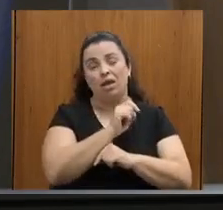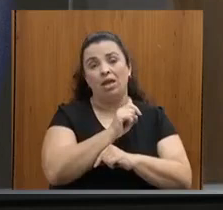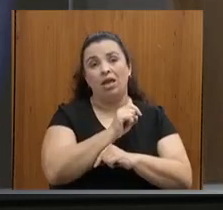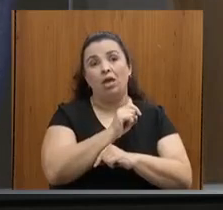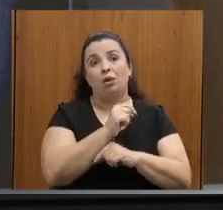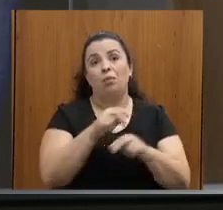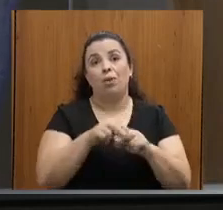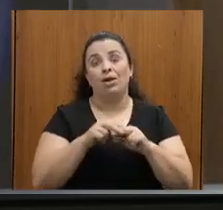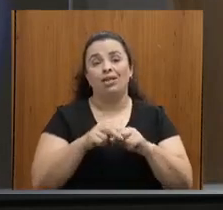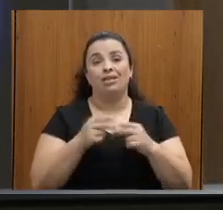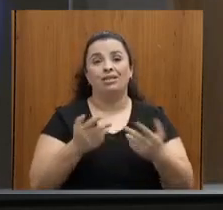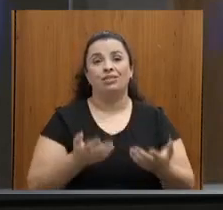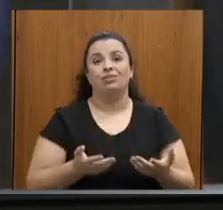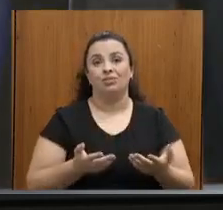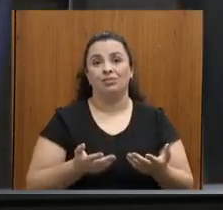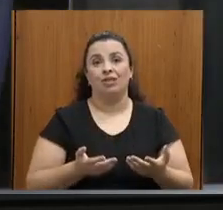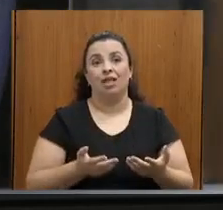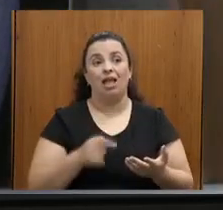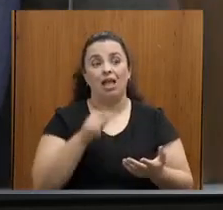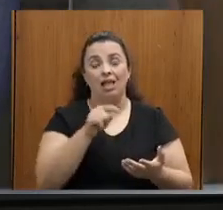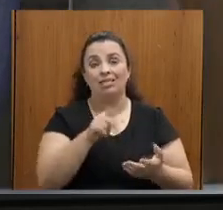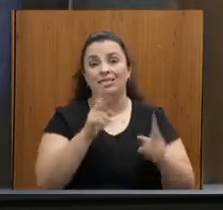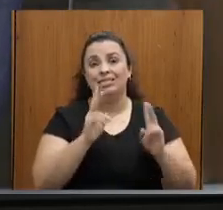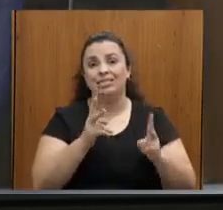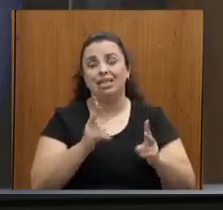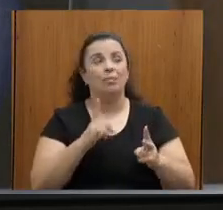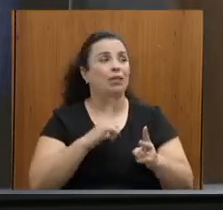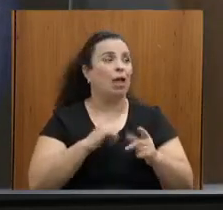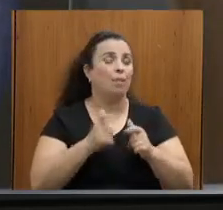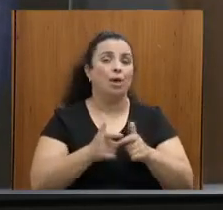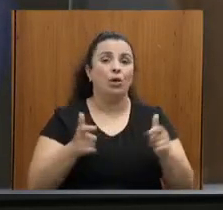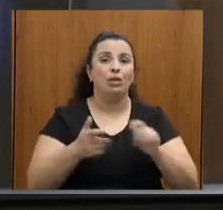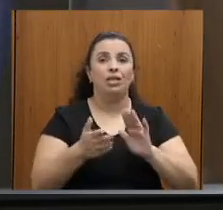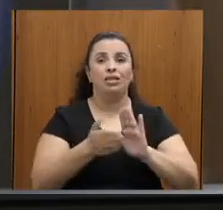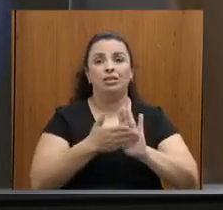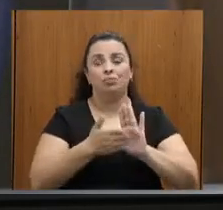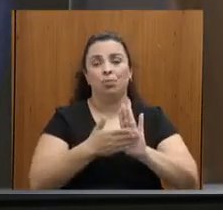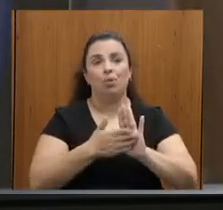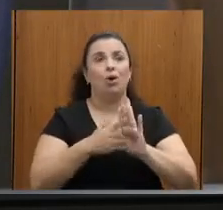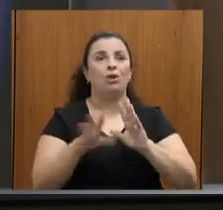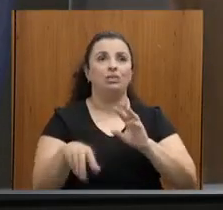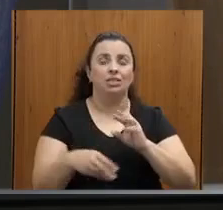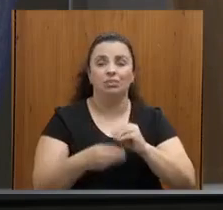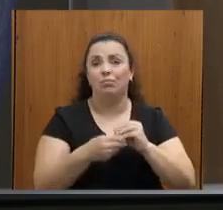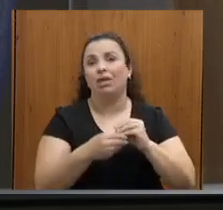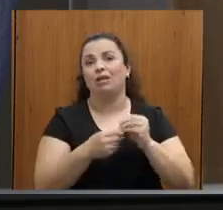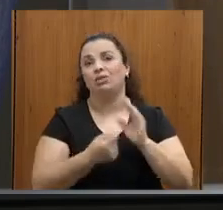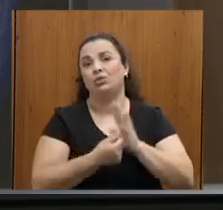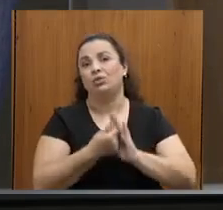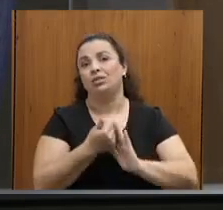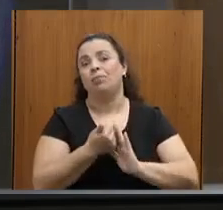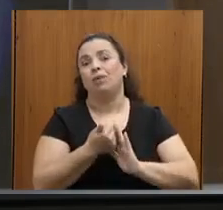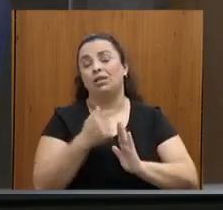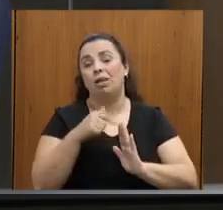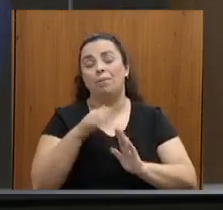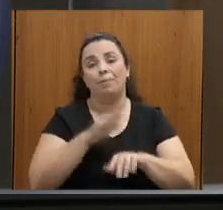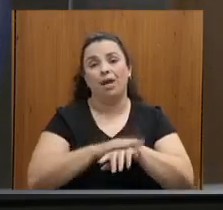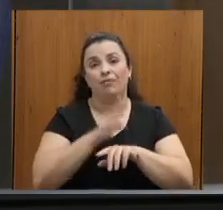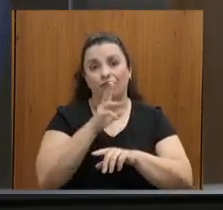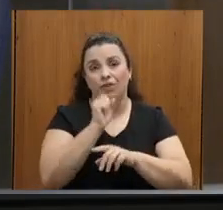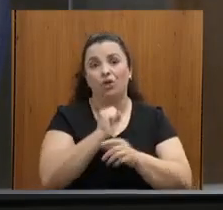porque é onde sempre tem a maioria das propostas e das emendas do orçamento estão mais